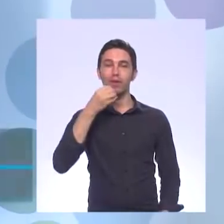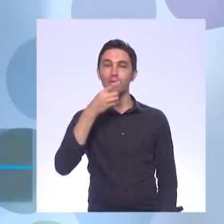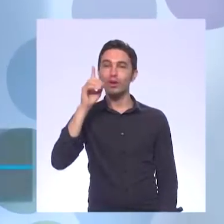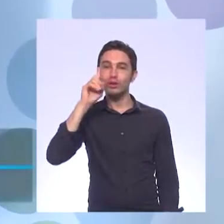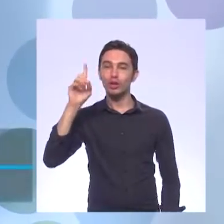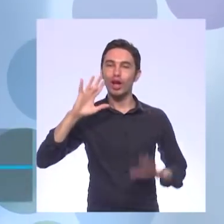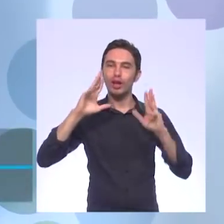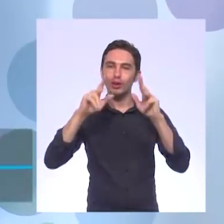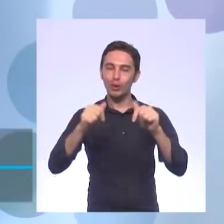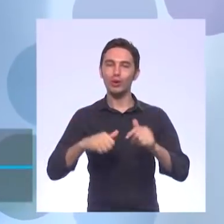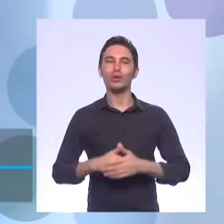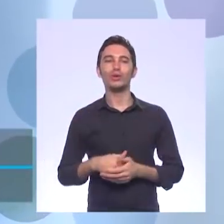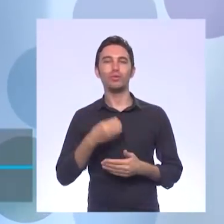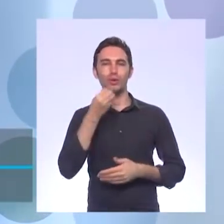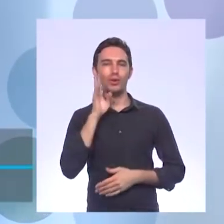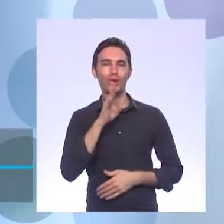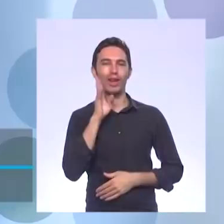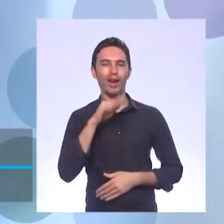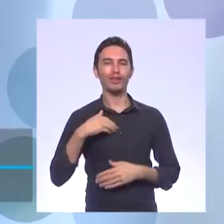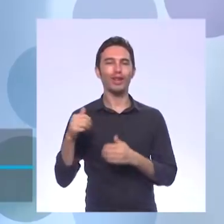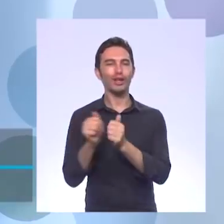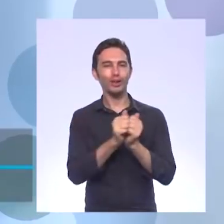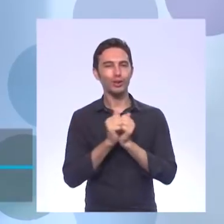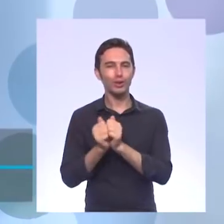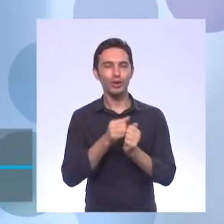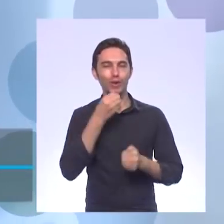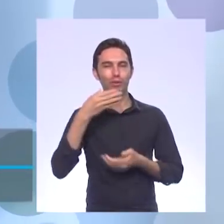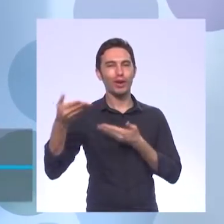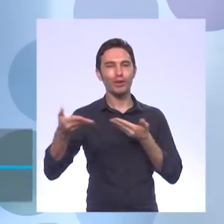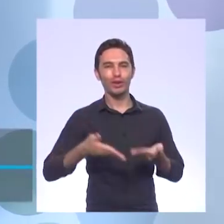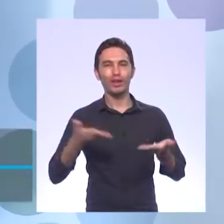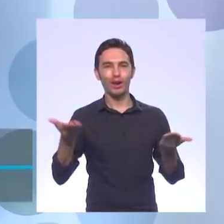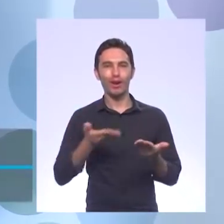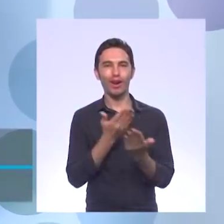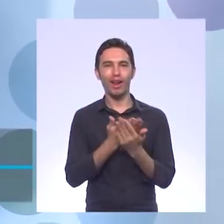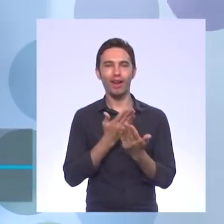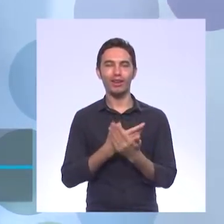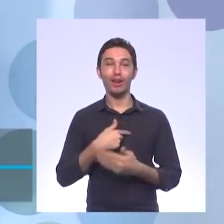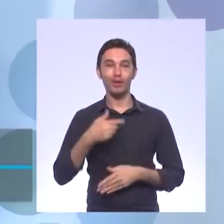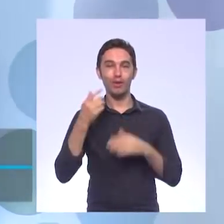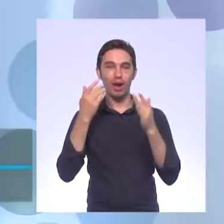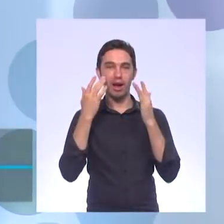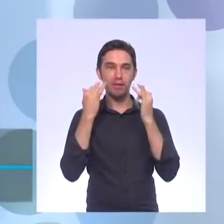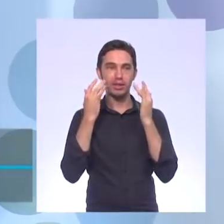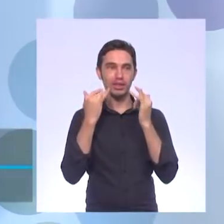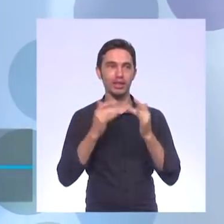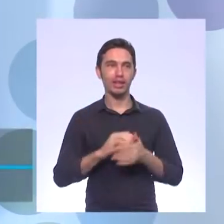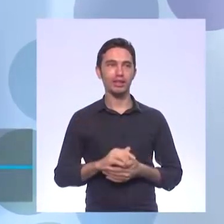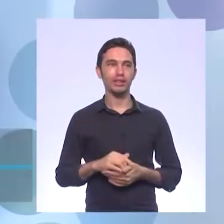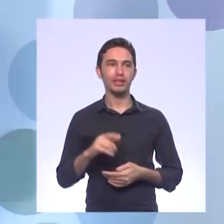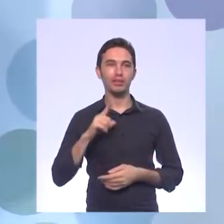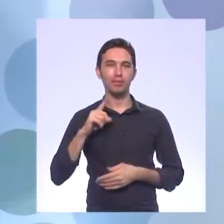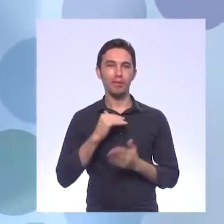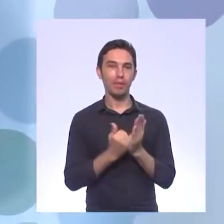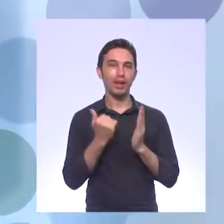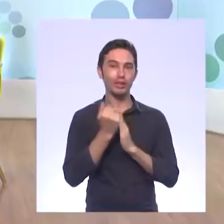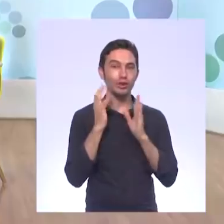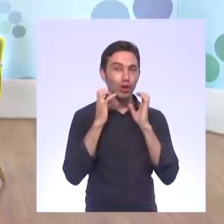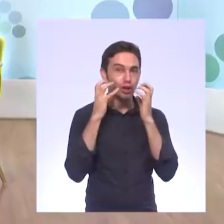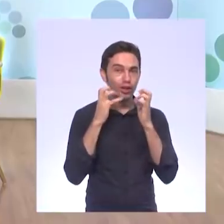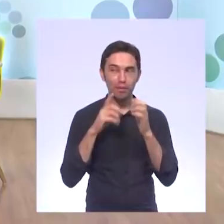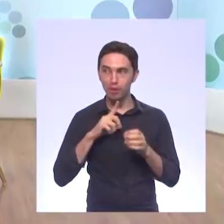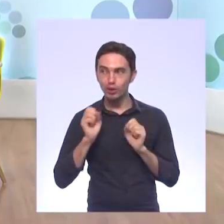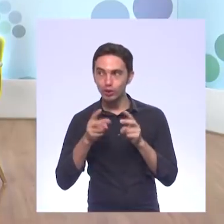prazer é muito legal tá aqui com vocês Bem vindos a nossa aula e eu vou apresentar aqui tá mas alguma coisa outra hora a gente